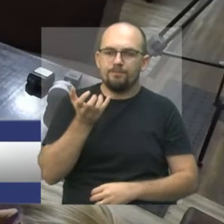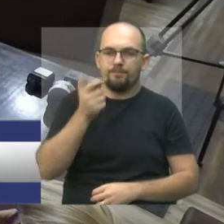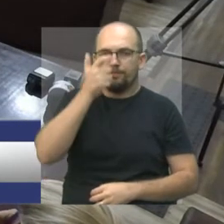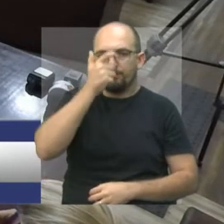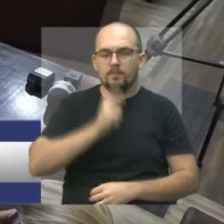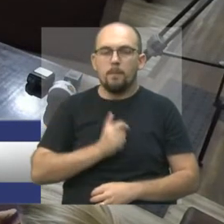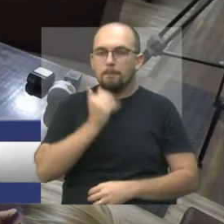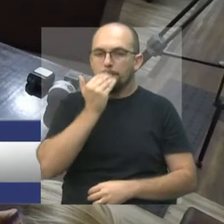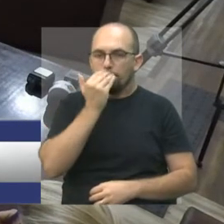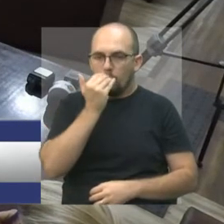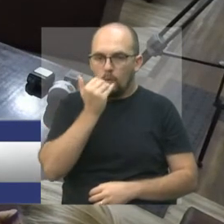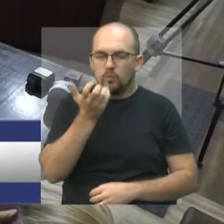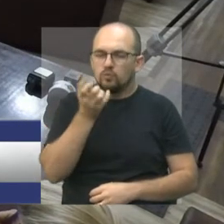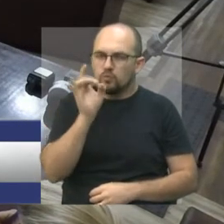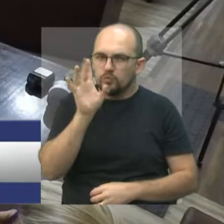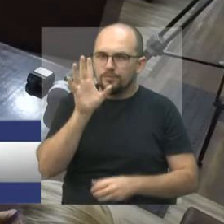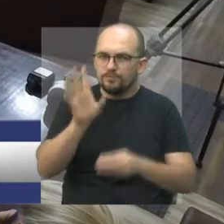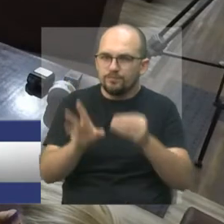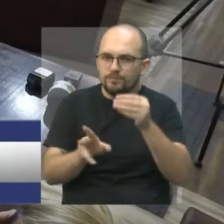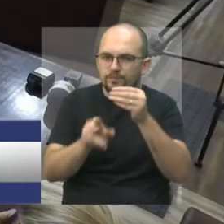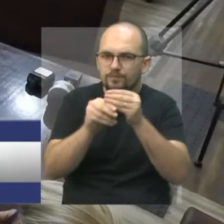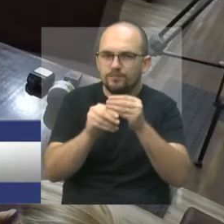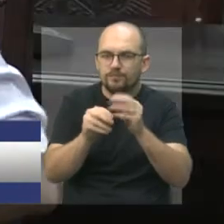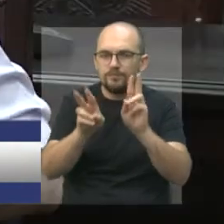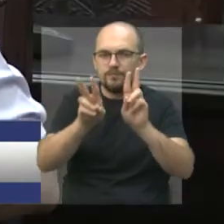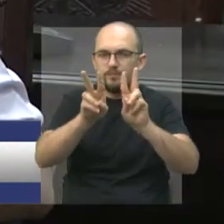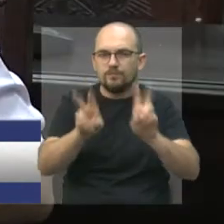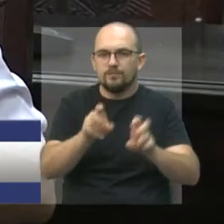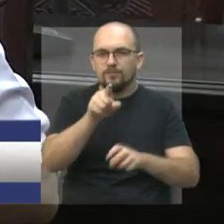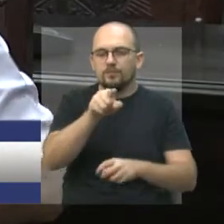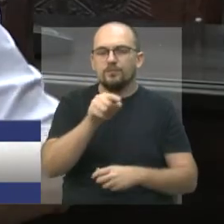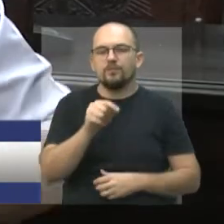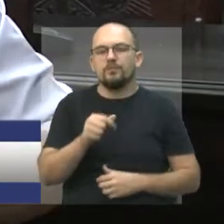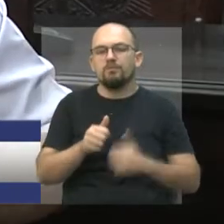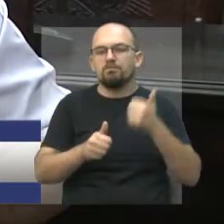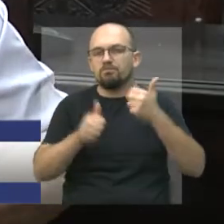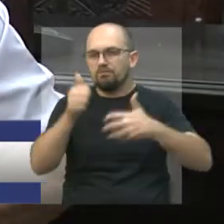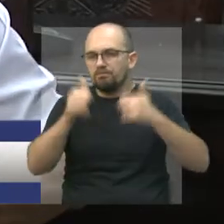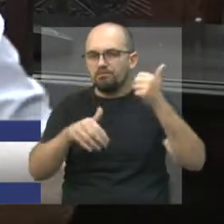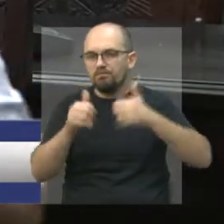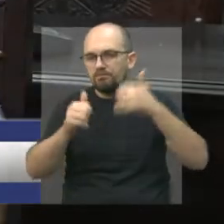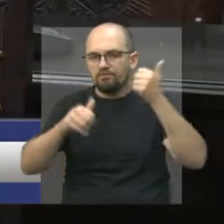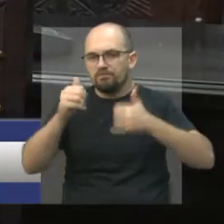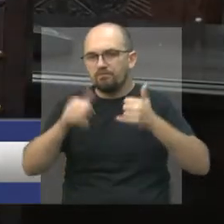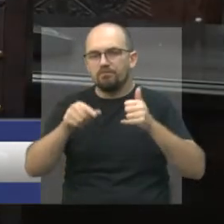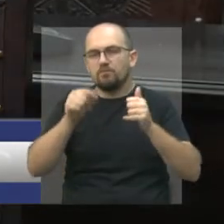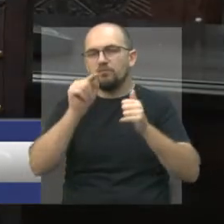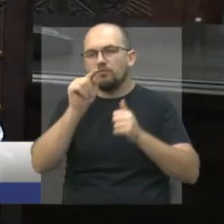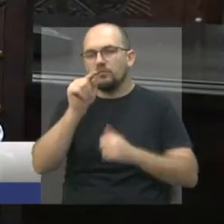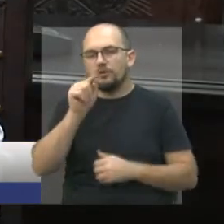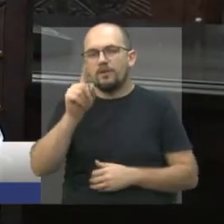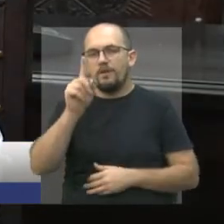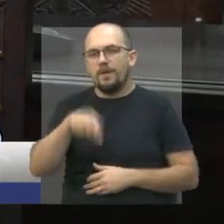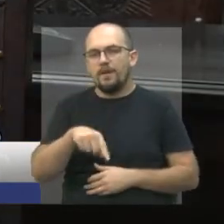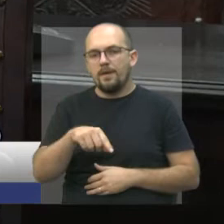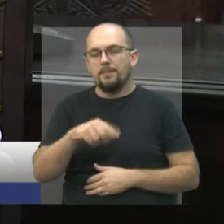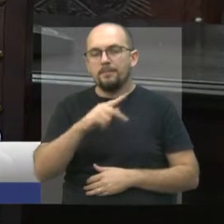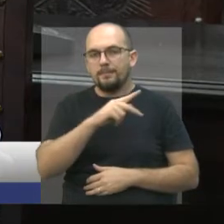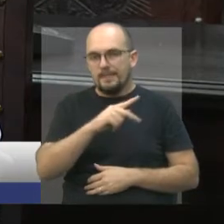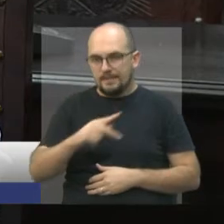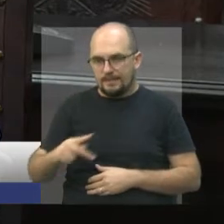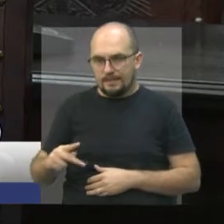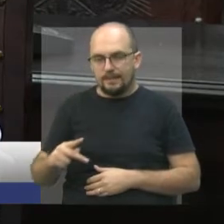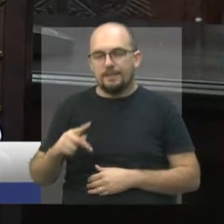um comentário a respeito do que Vossa Excelência colocou aí, o senhor como, além de presidente,